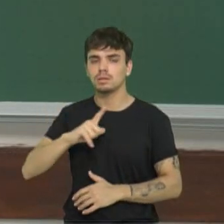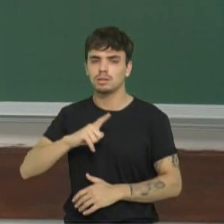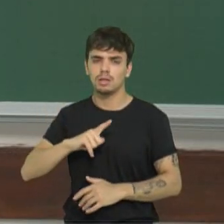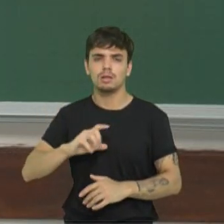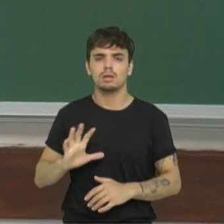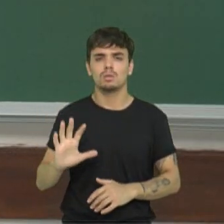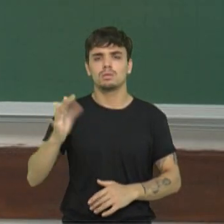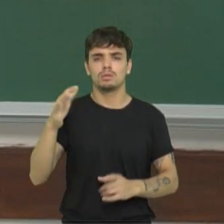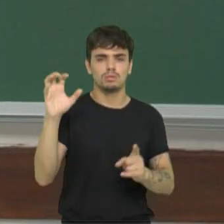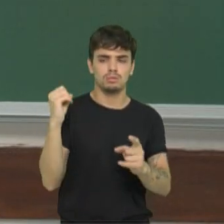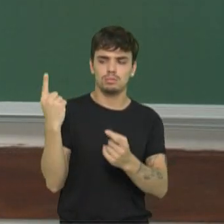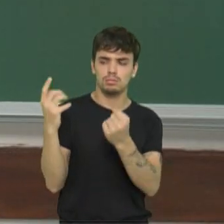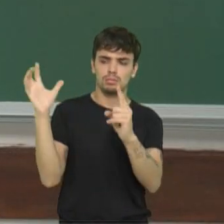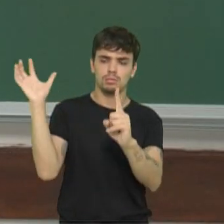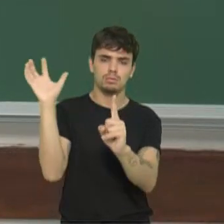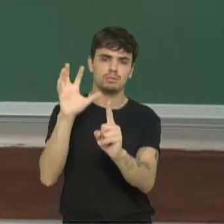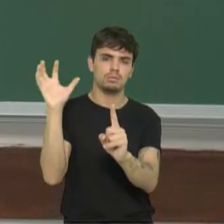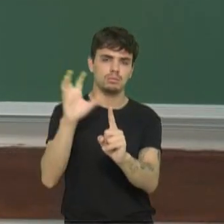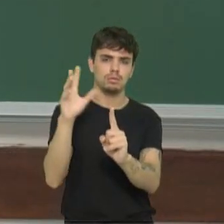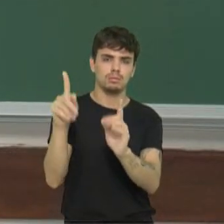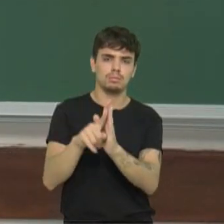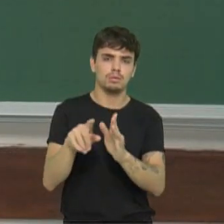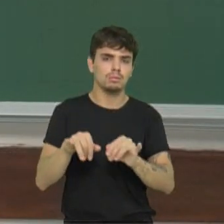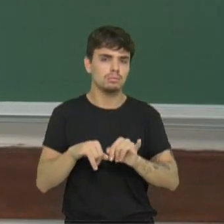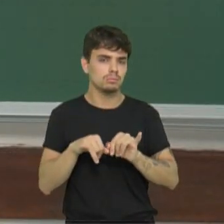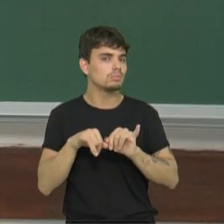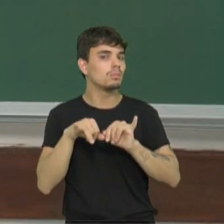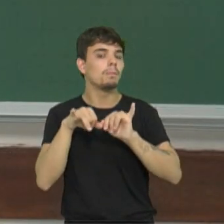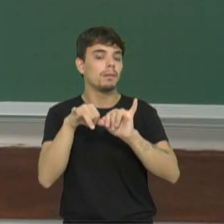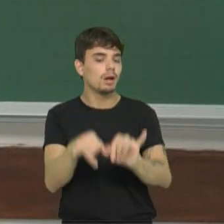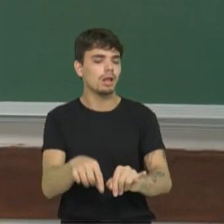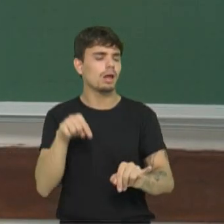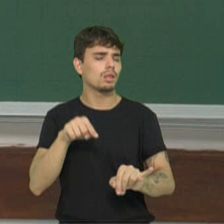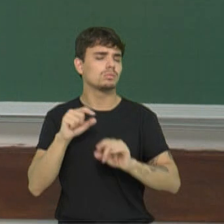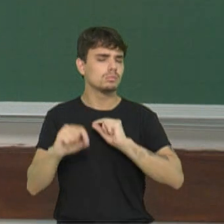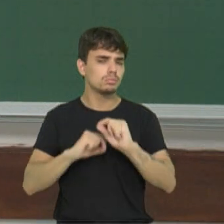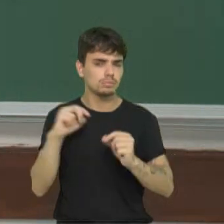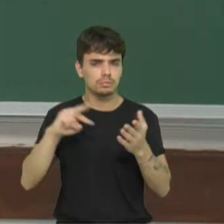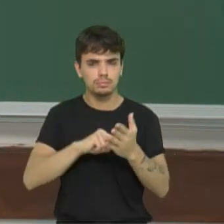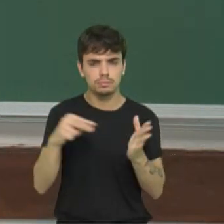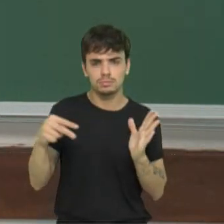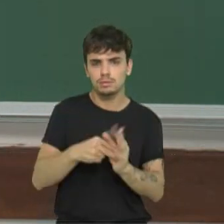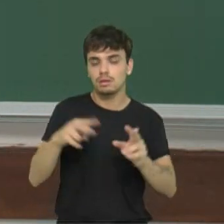algumas influências do mercado. O que, que é isso? Né? Da questão